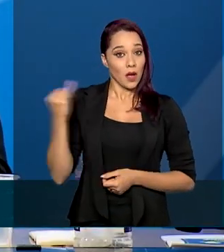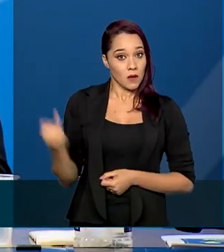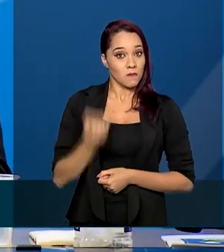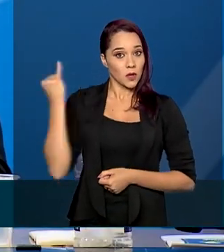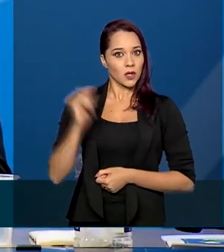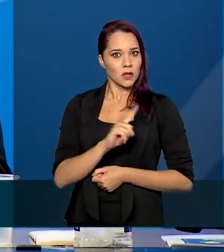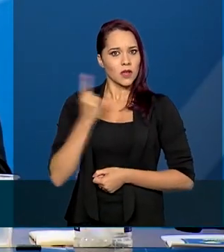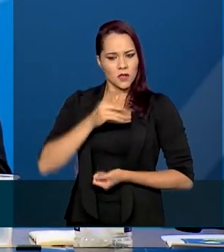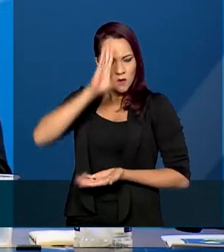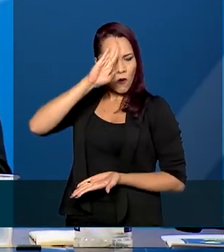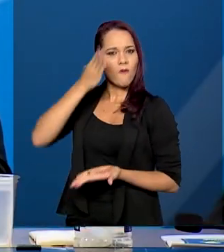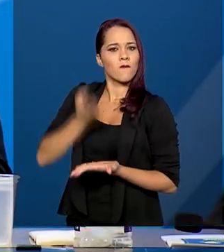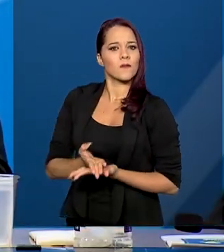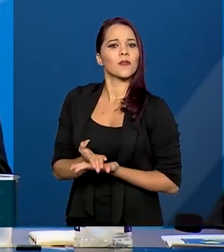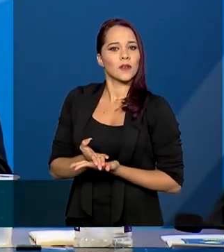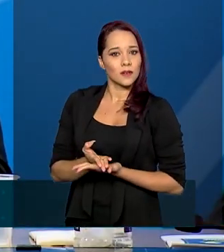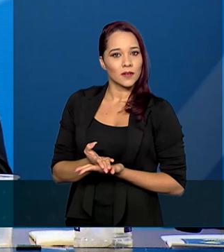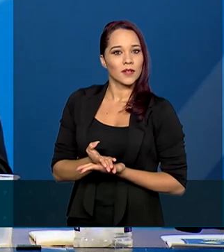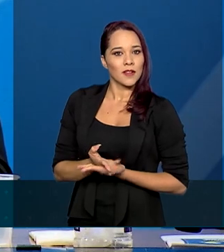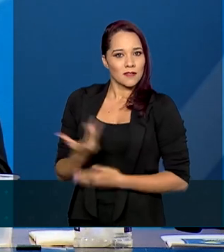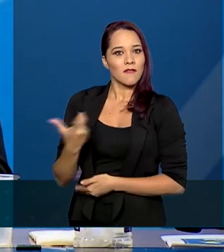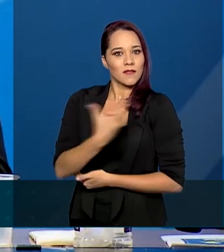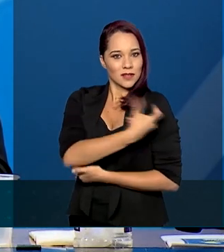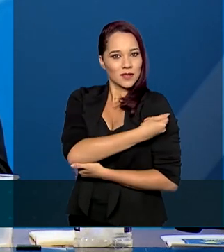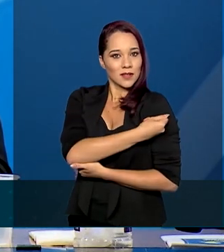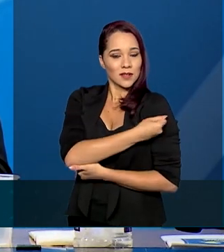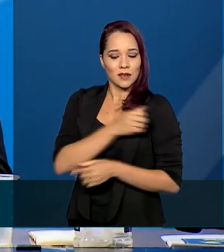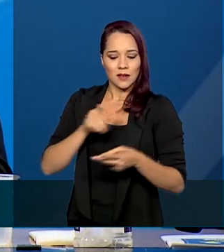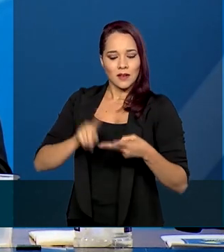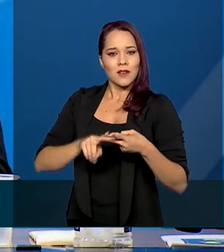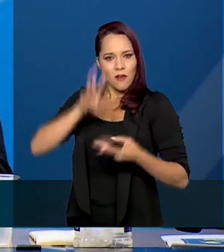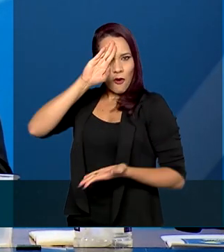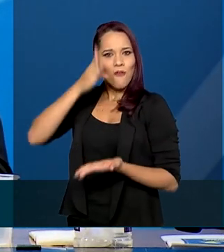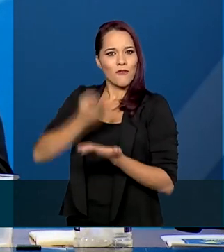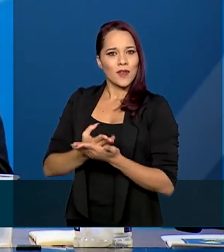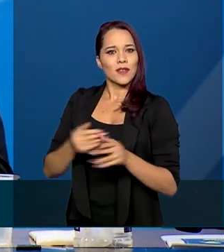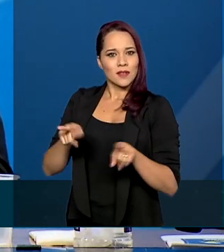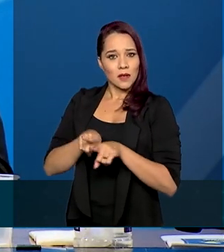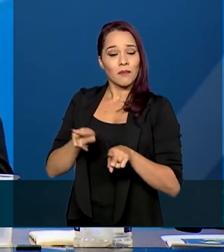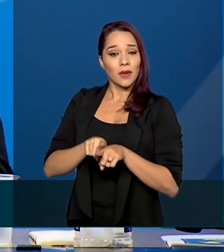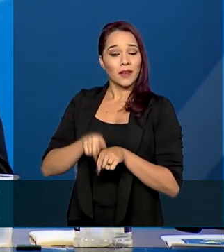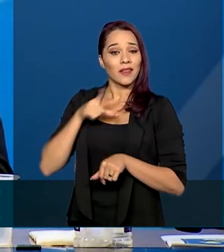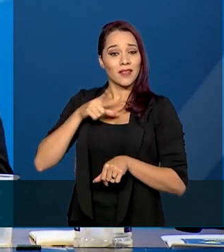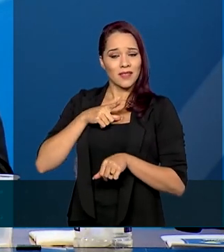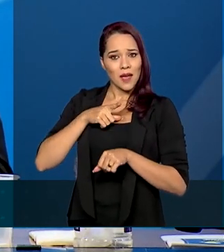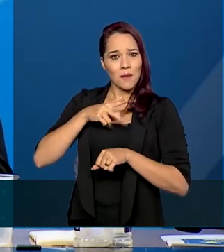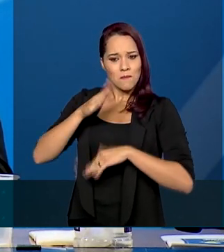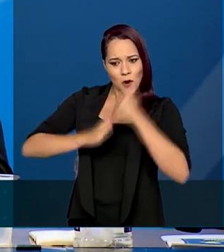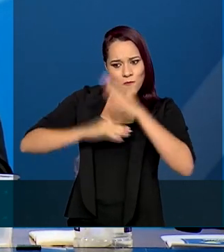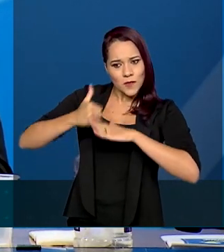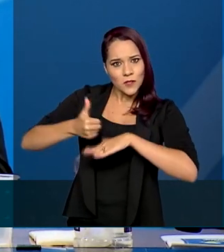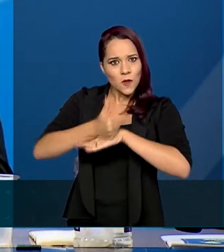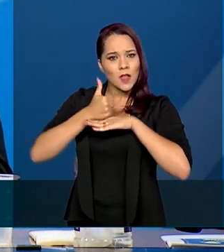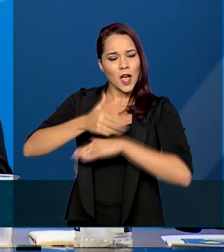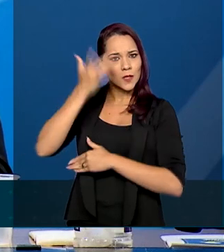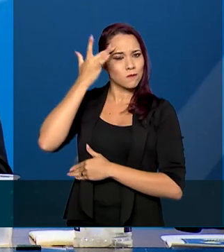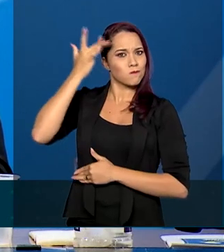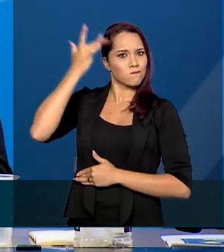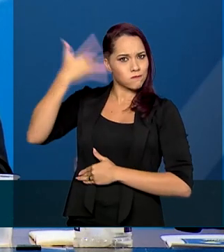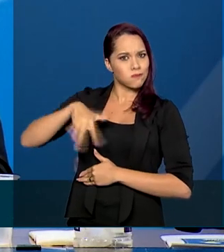confie na vacina, confie que temos especialistas por trás disso